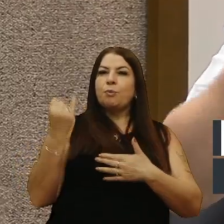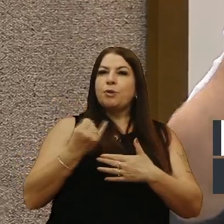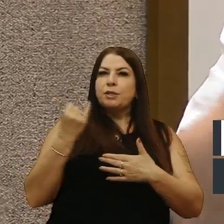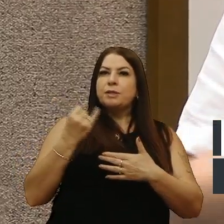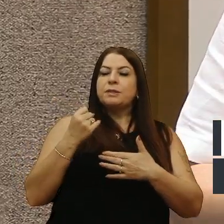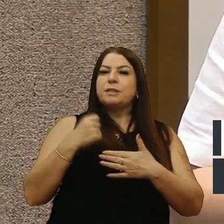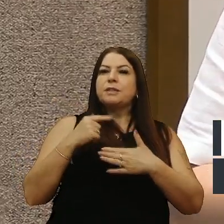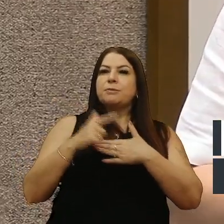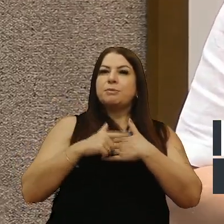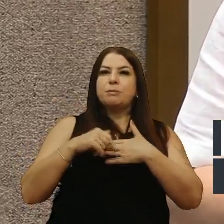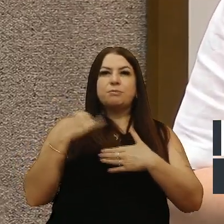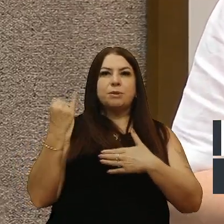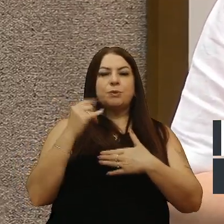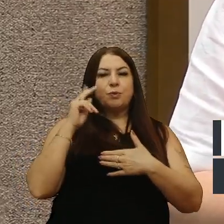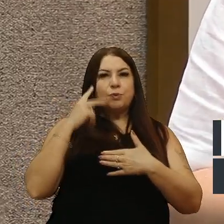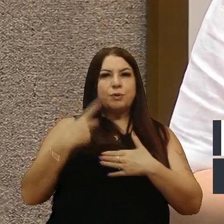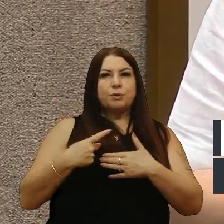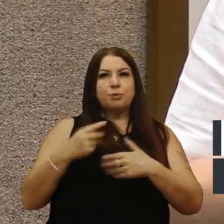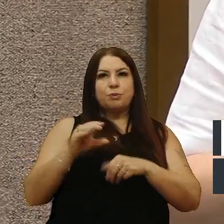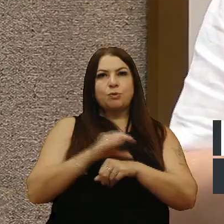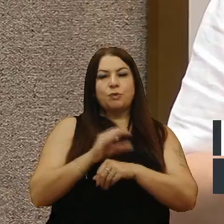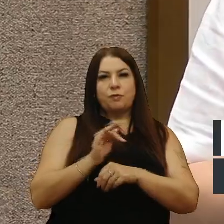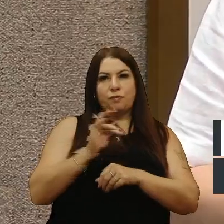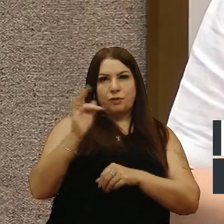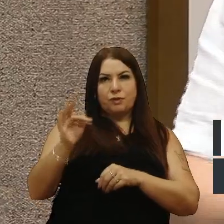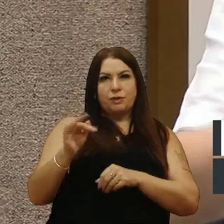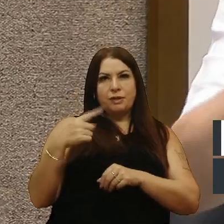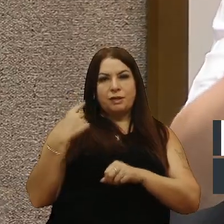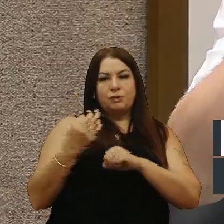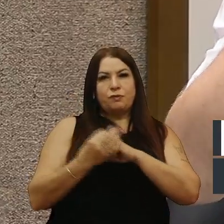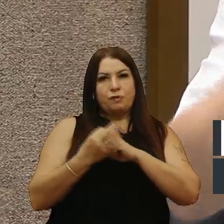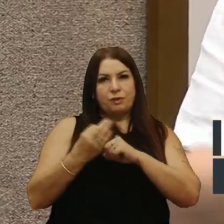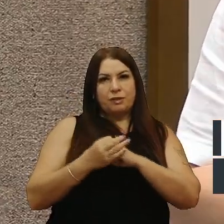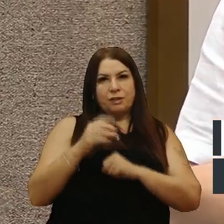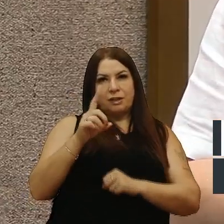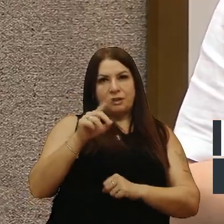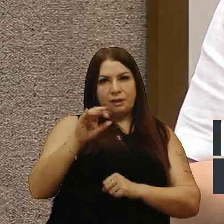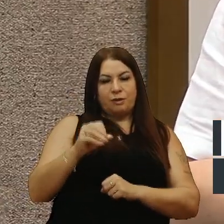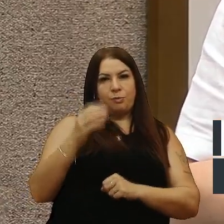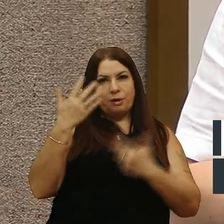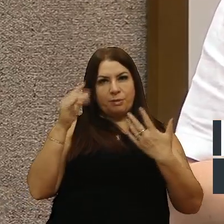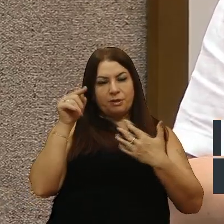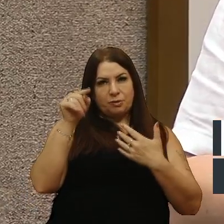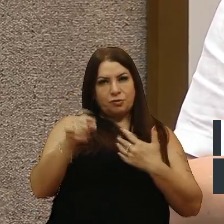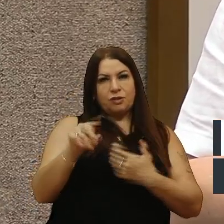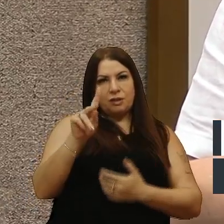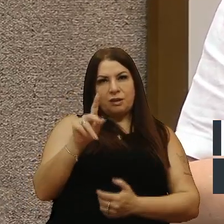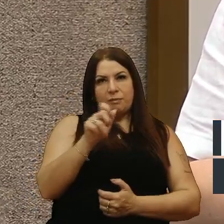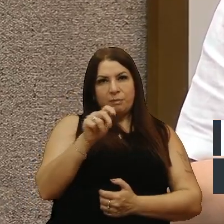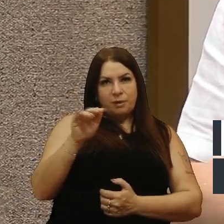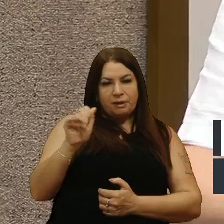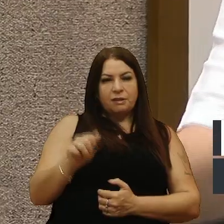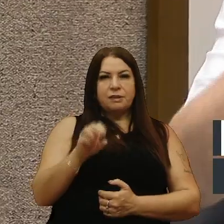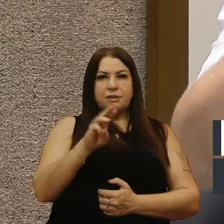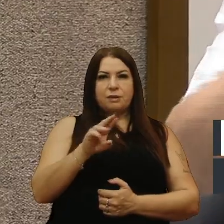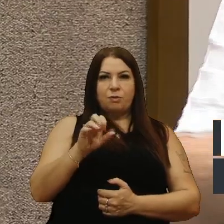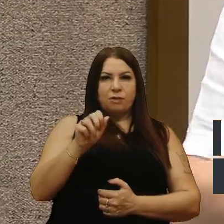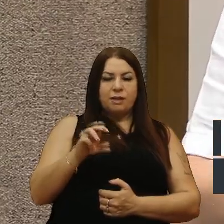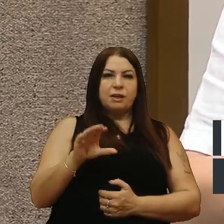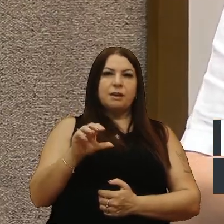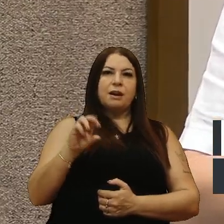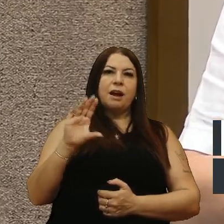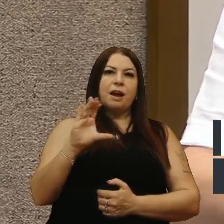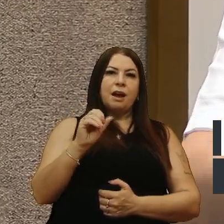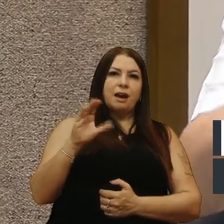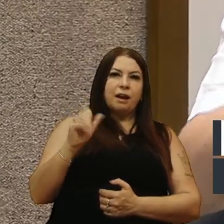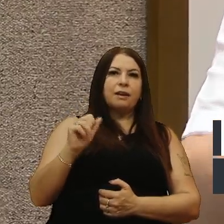que tem função vital reconhecida pela Constituição Federal, que é a advocacia. Deco, parabéns a ti, a Patrícia, a William, a Cacá e a toda a tua